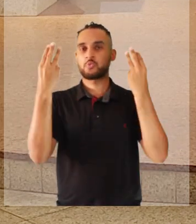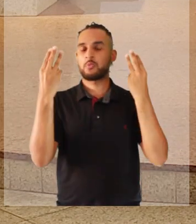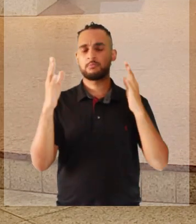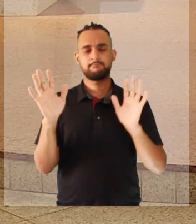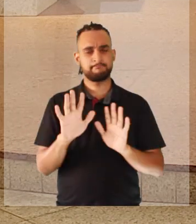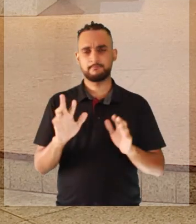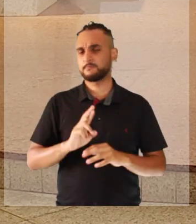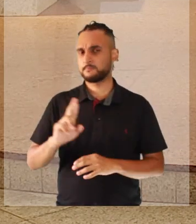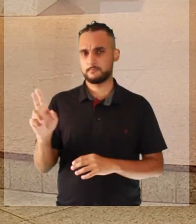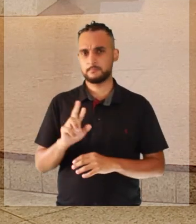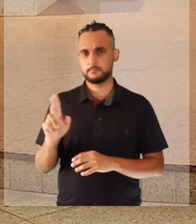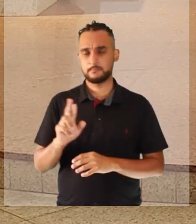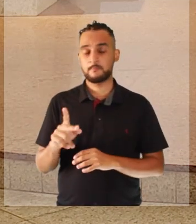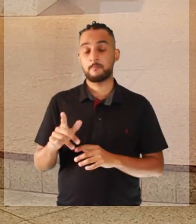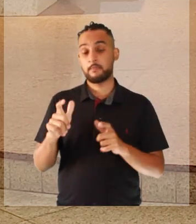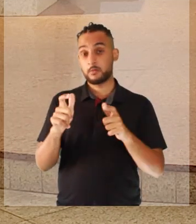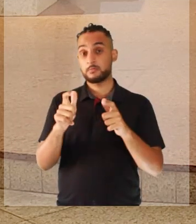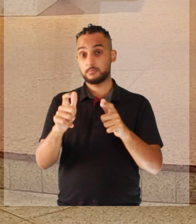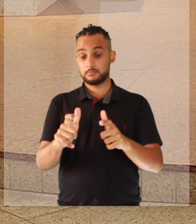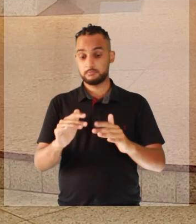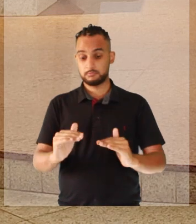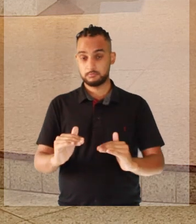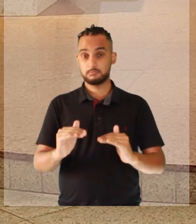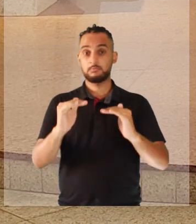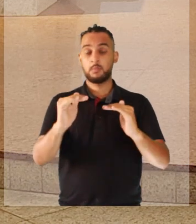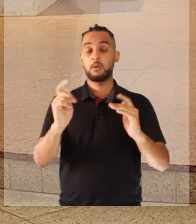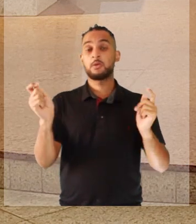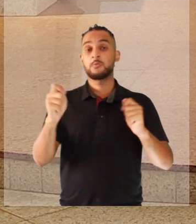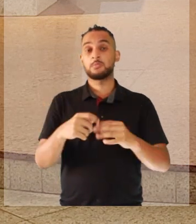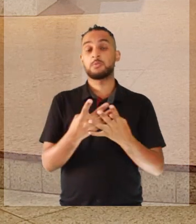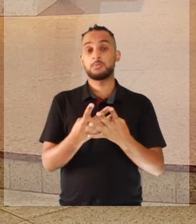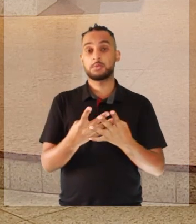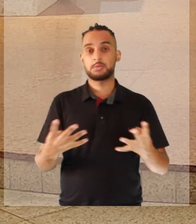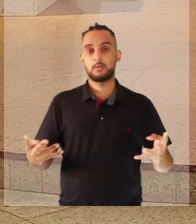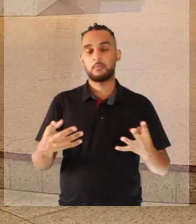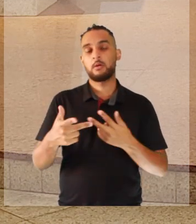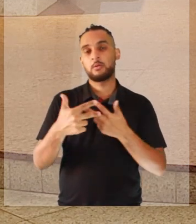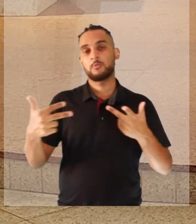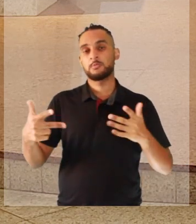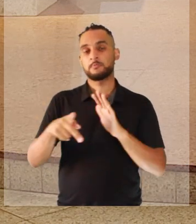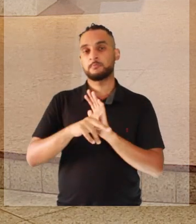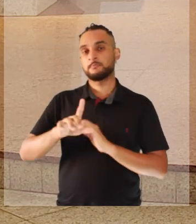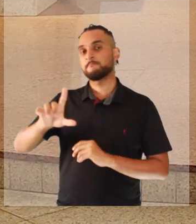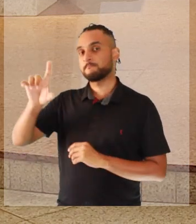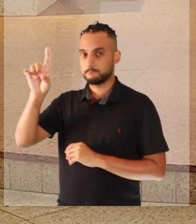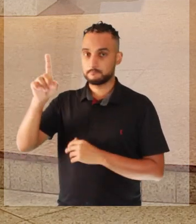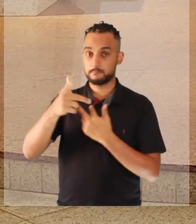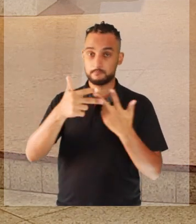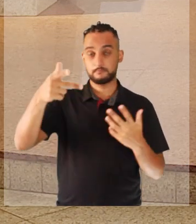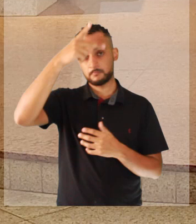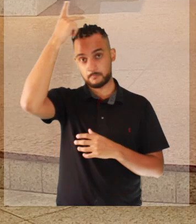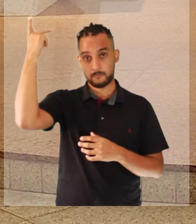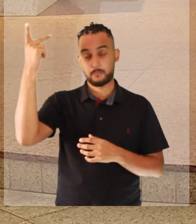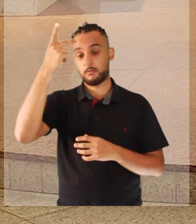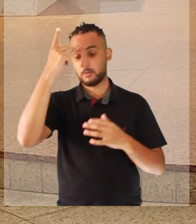shows, mas pelo contrário, é um lugar de celebrar o sagrado,